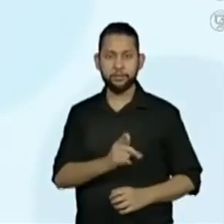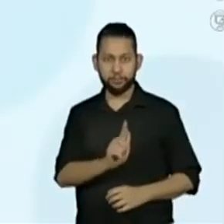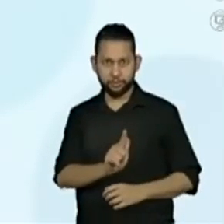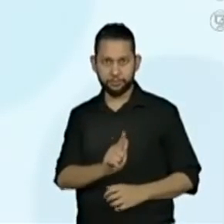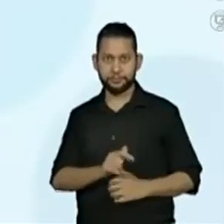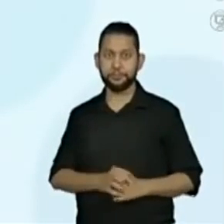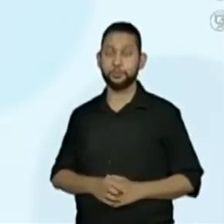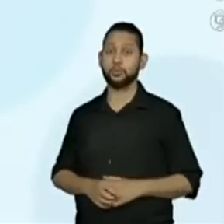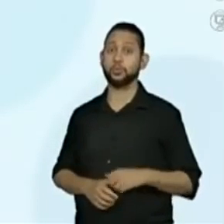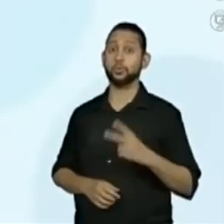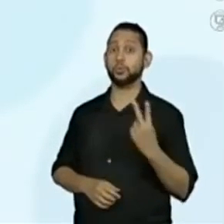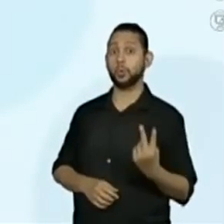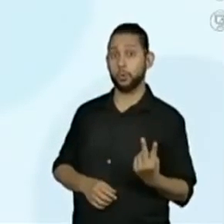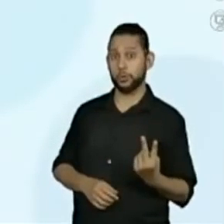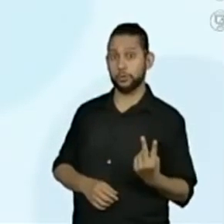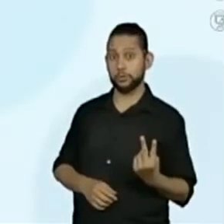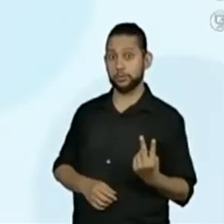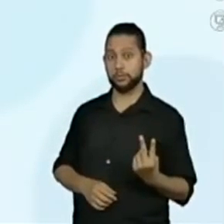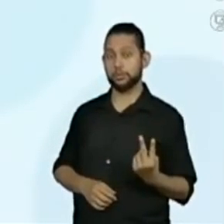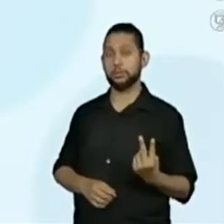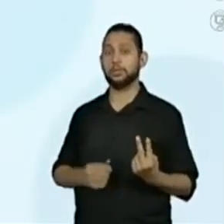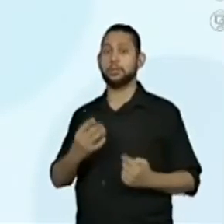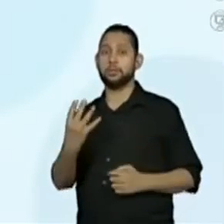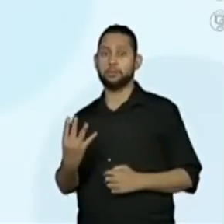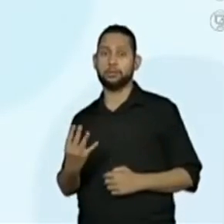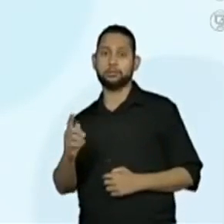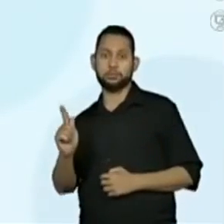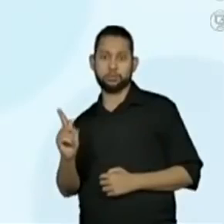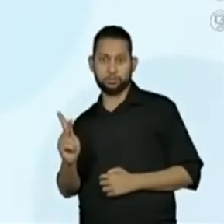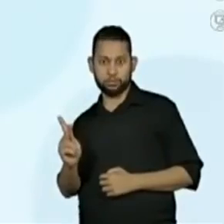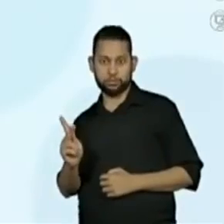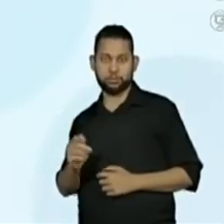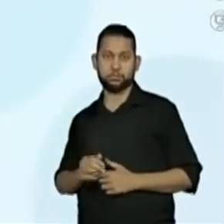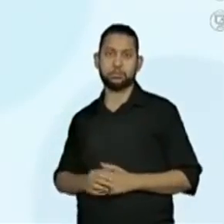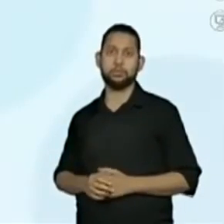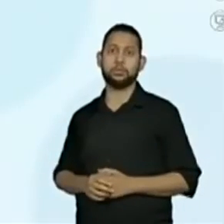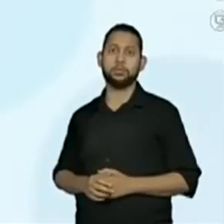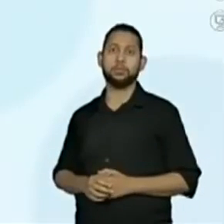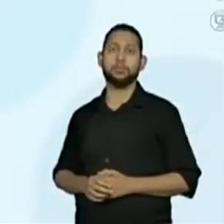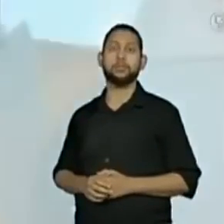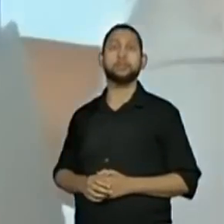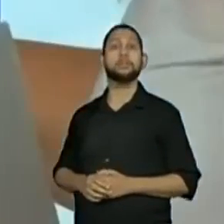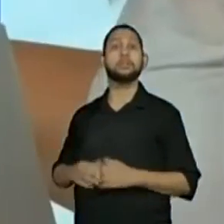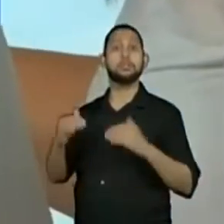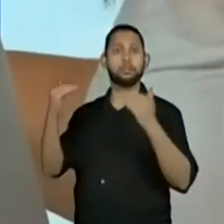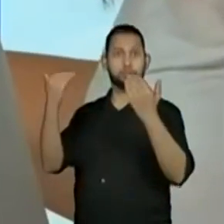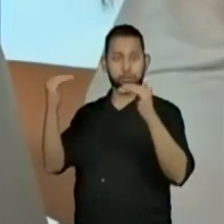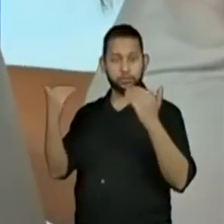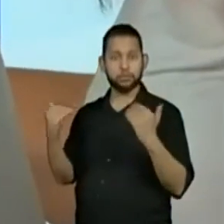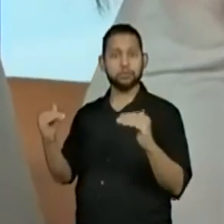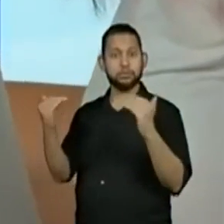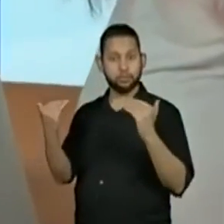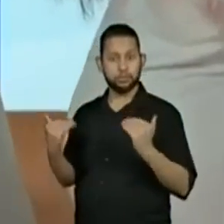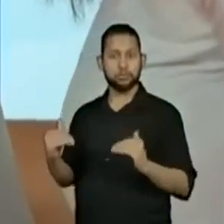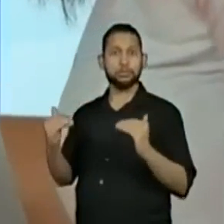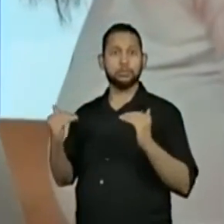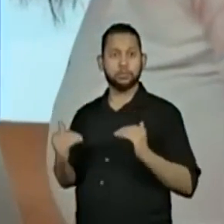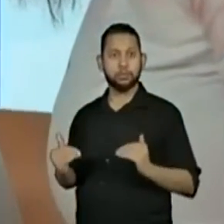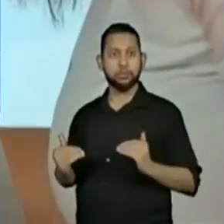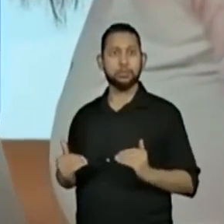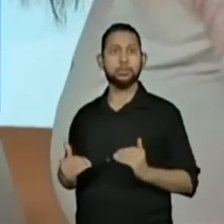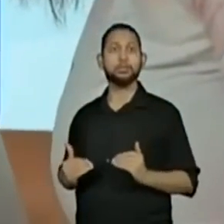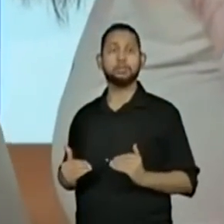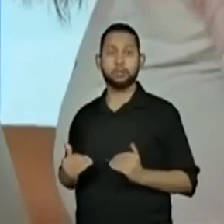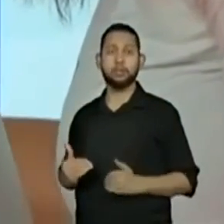dois pacotes têm 4 kg e assim a gente vai indo